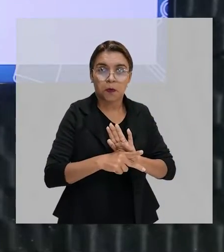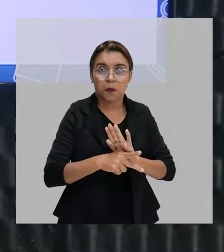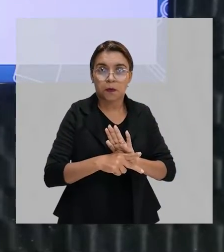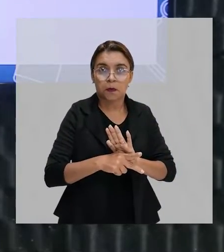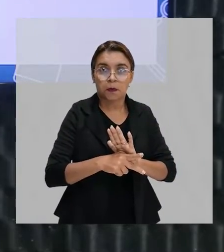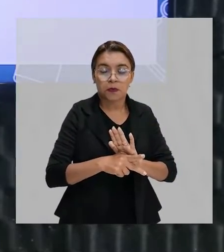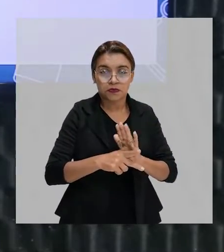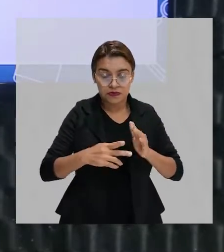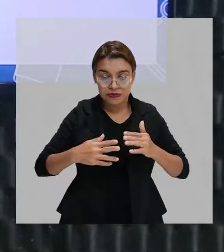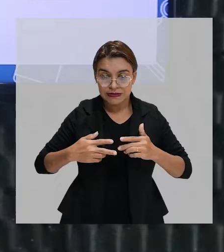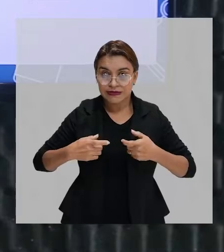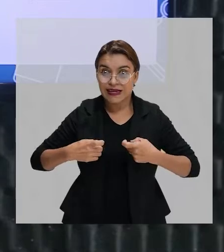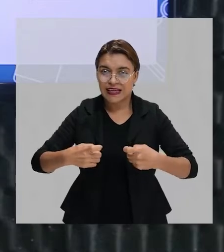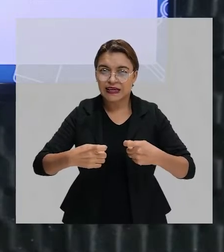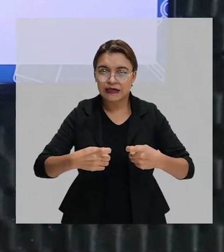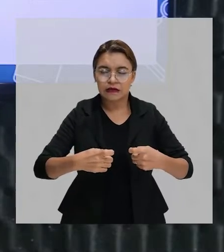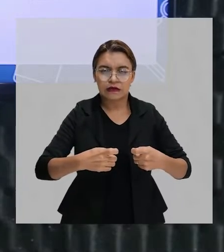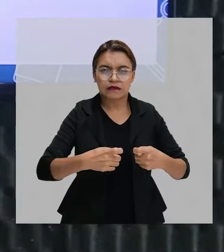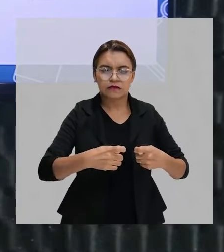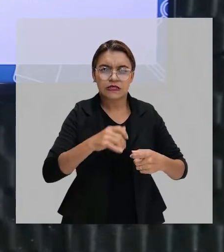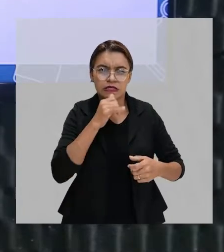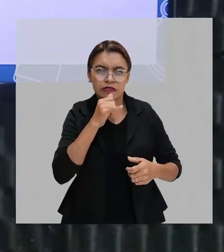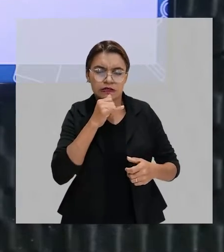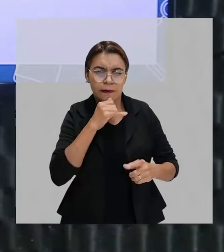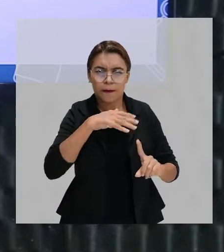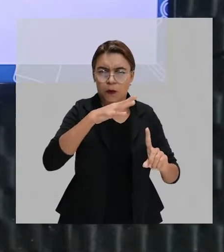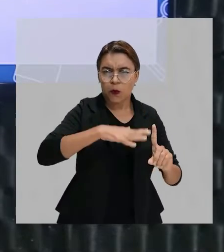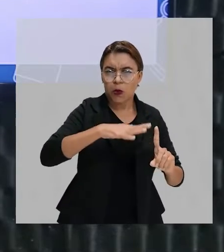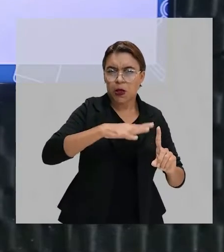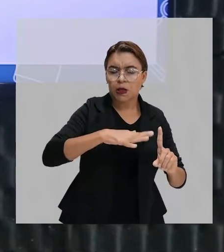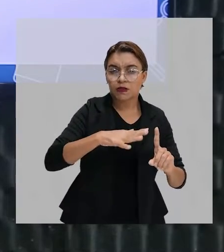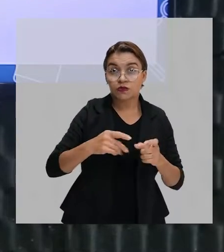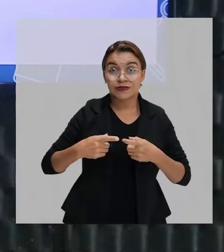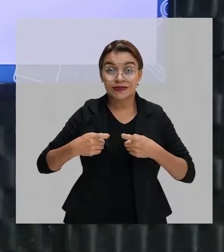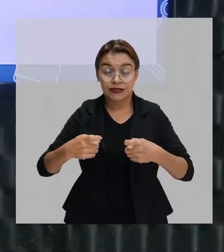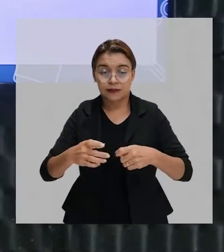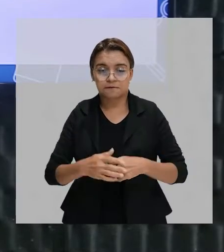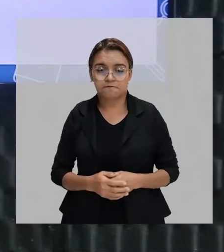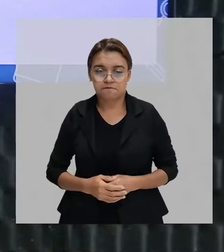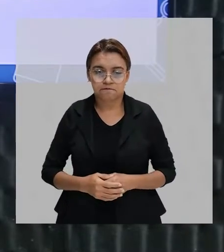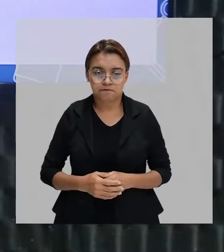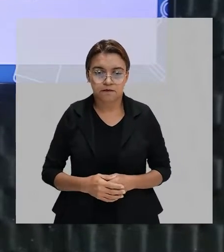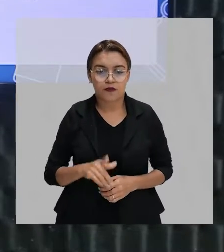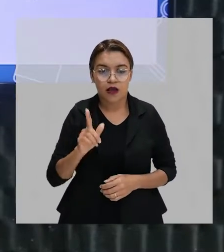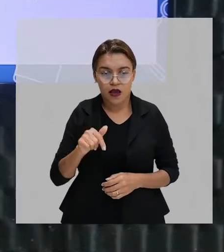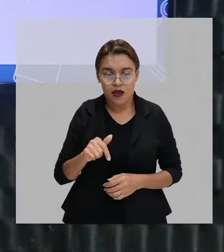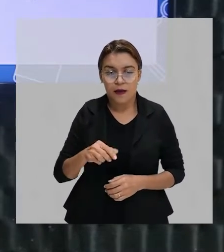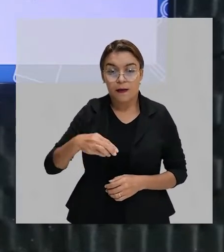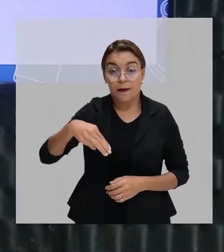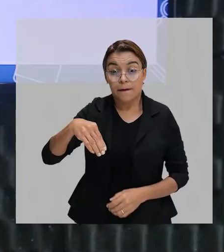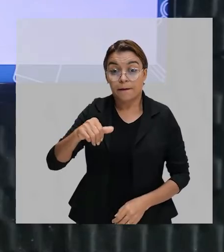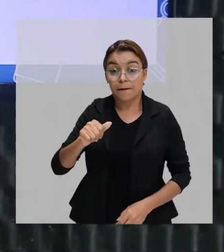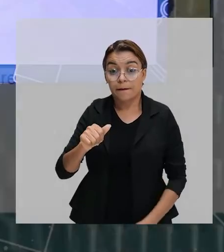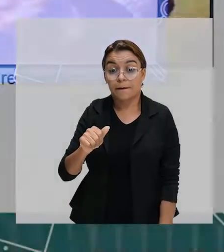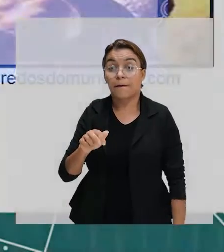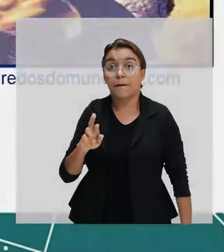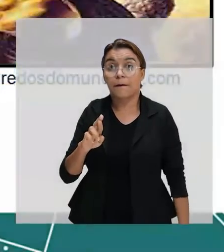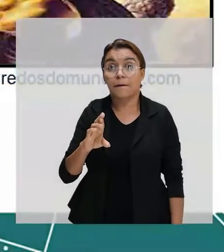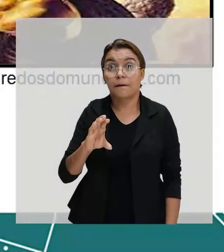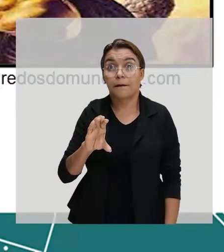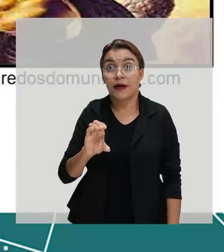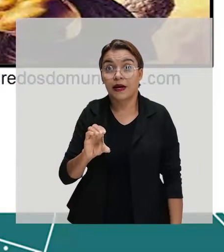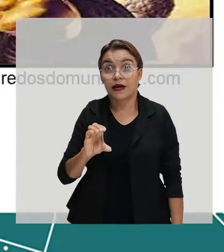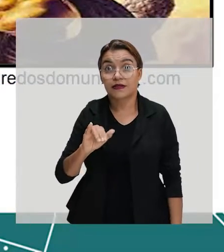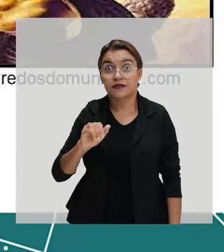Deus da guerra Deus grego romano da Guerra suja a partir daí o nome o Marcial